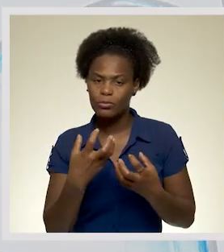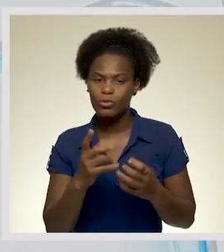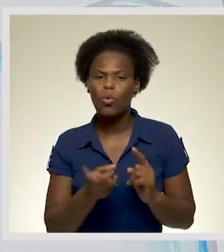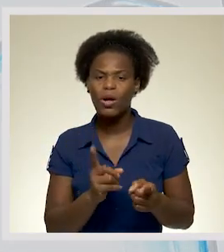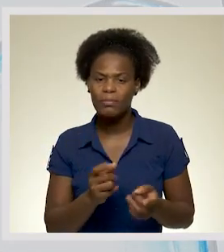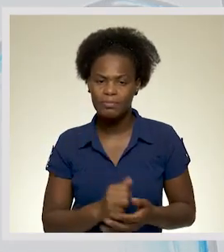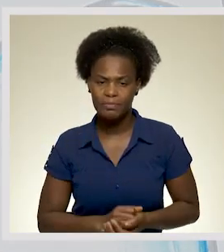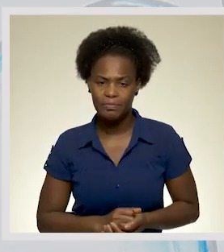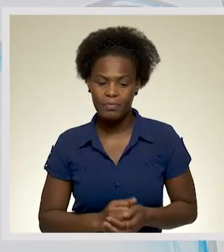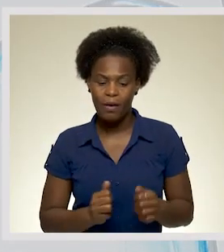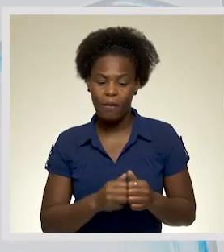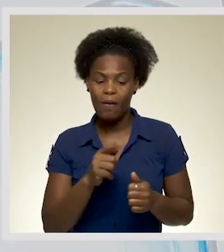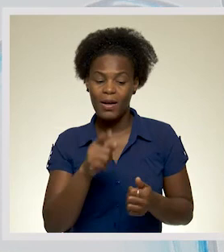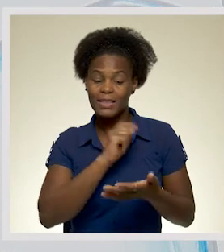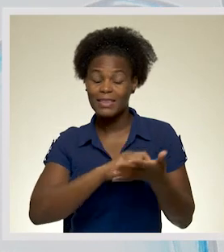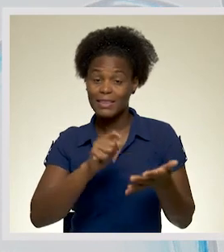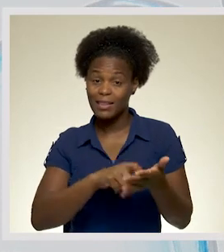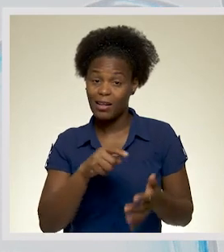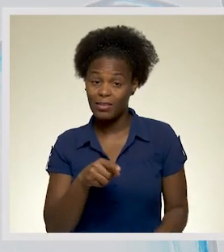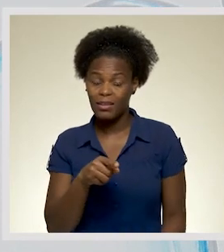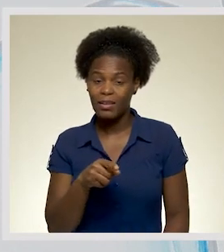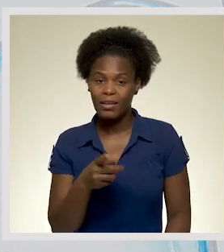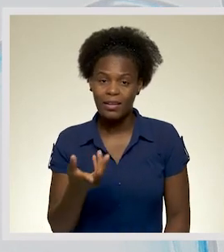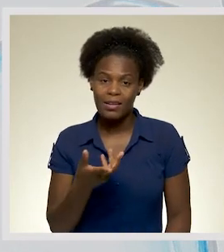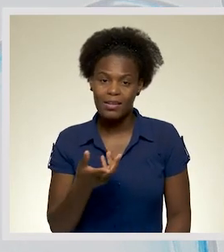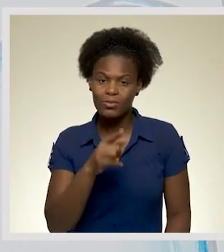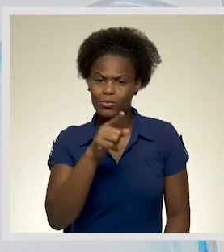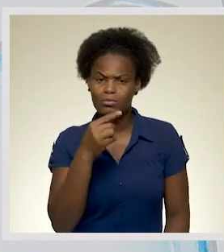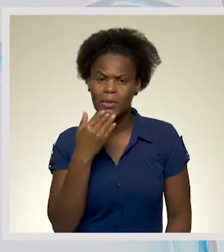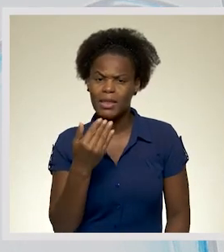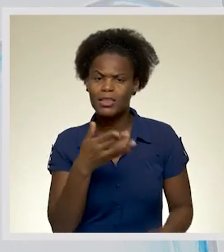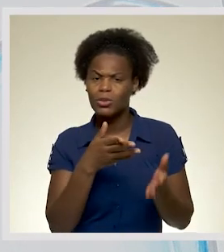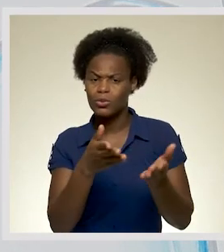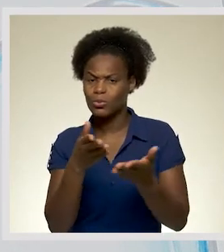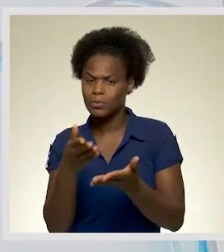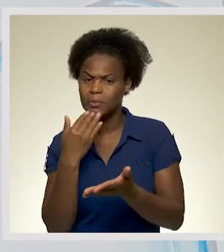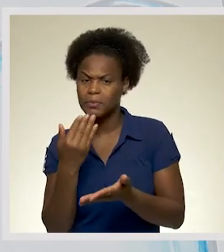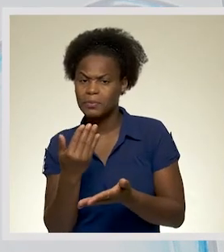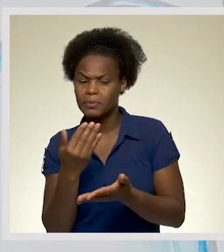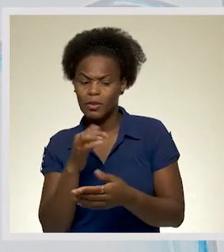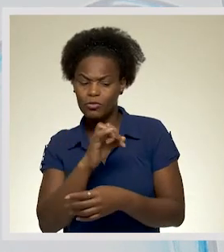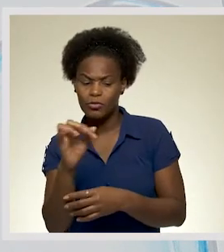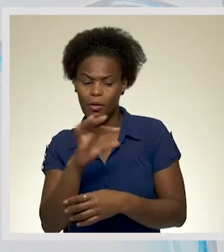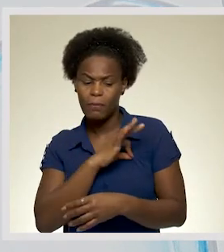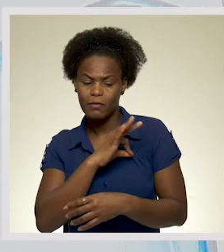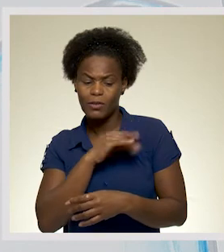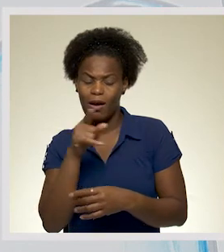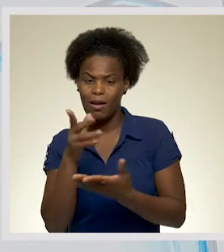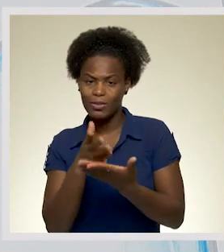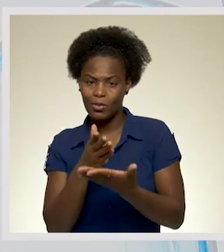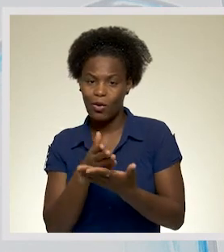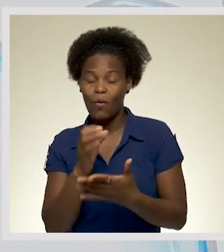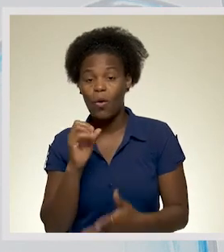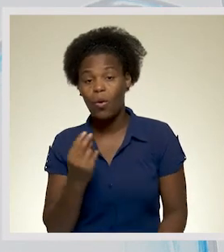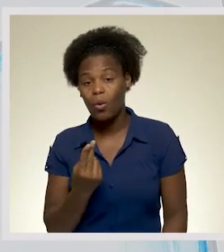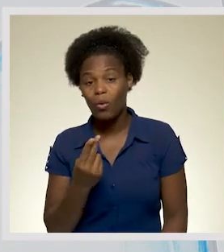Com este exercício, peça ajuda ao seu professor na escola ou então